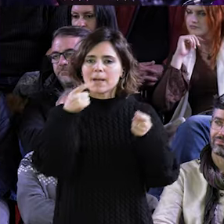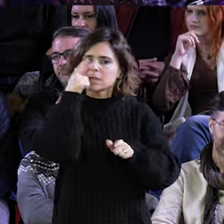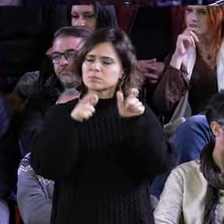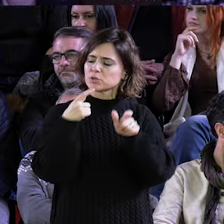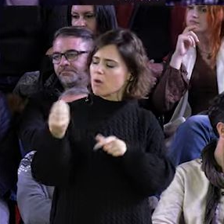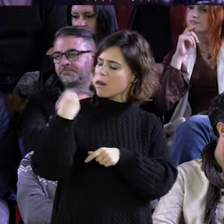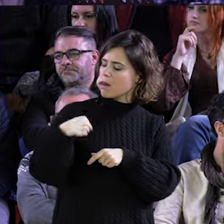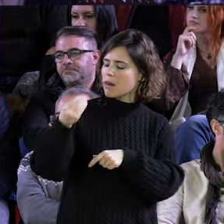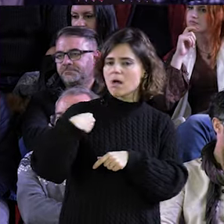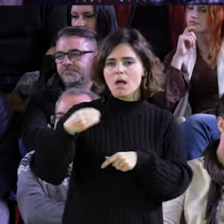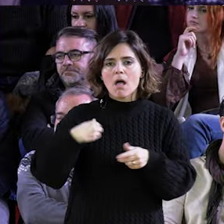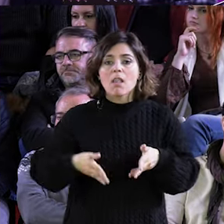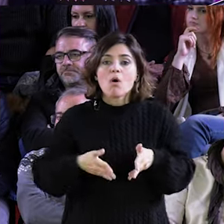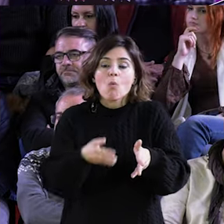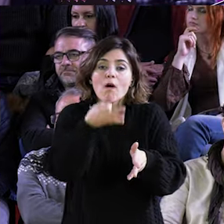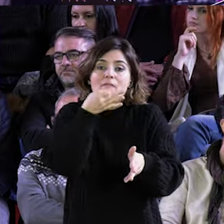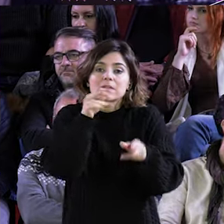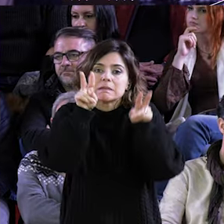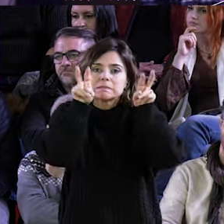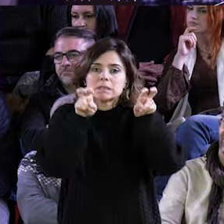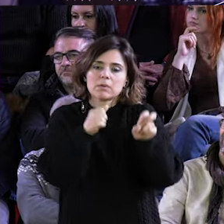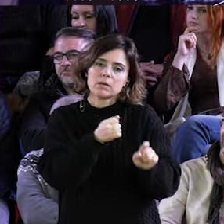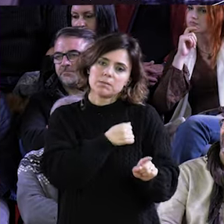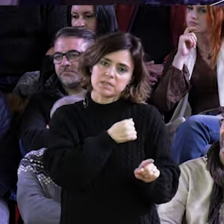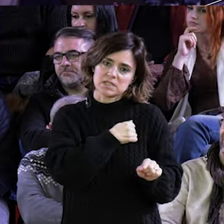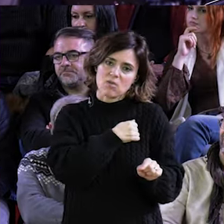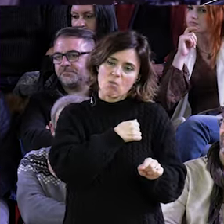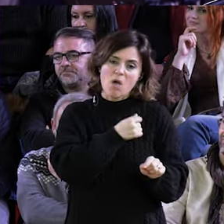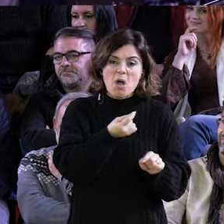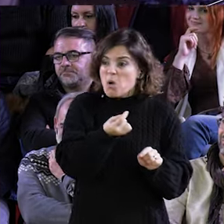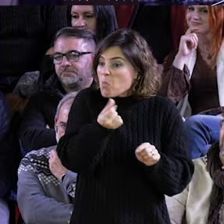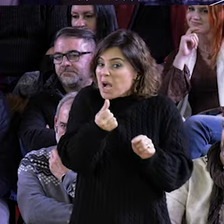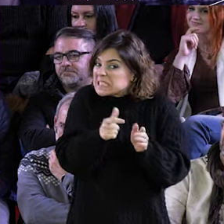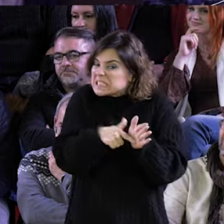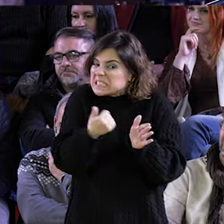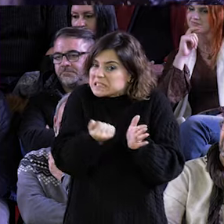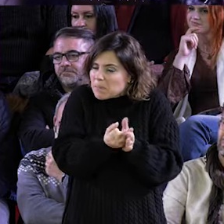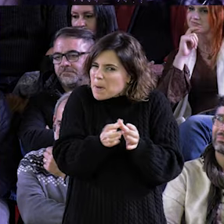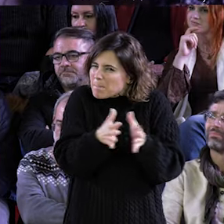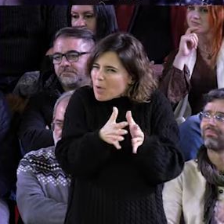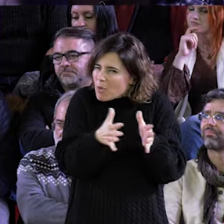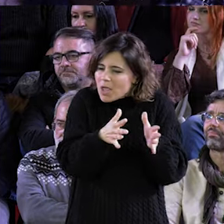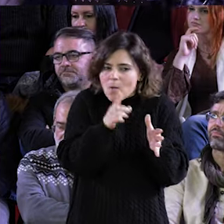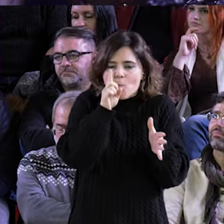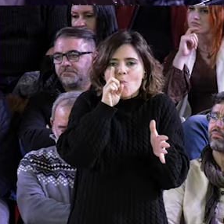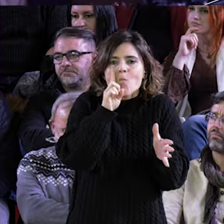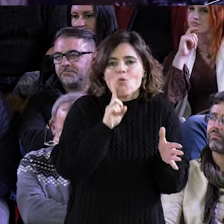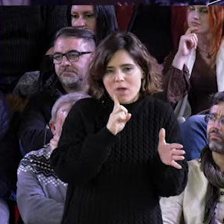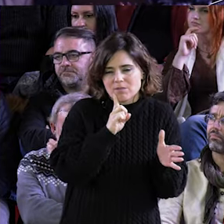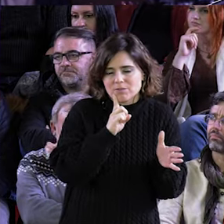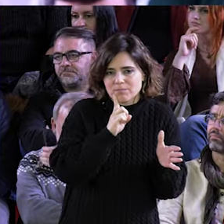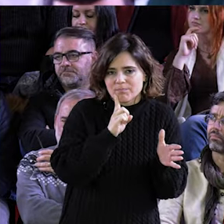na rua para falar sobre habitação. Quase sempre mulheres, devo dizer. Quase sempre mulheres. Muitas delas,